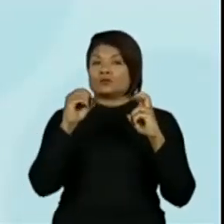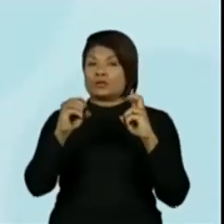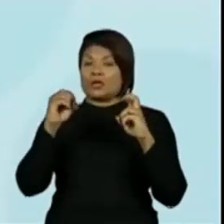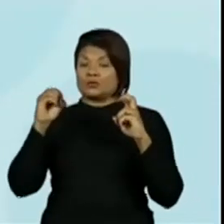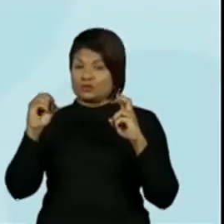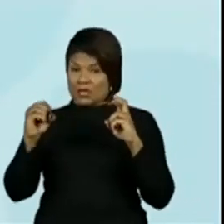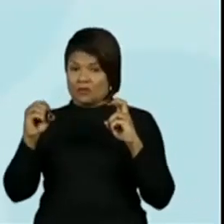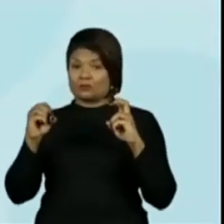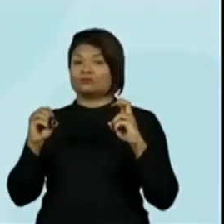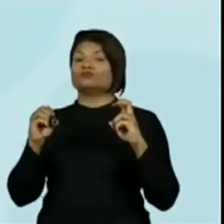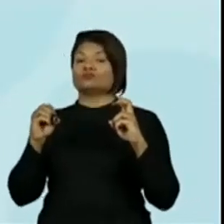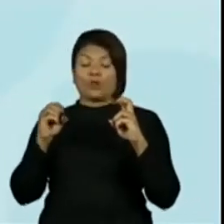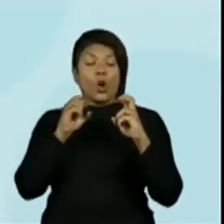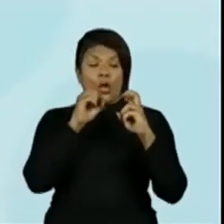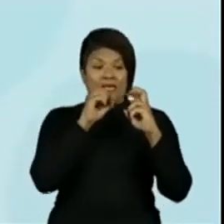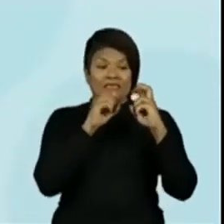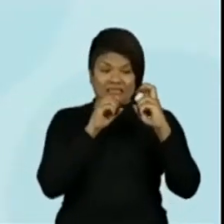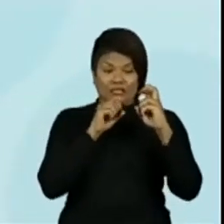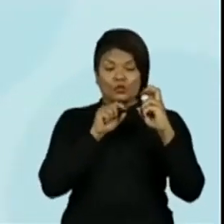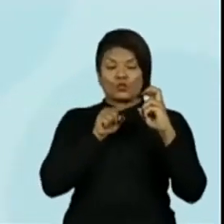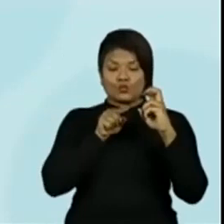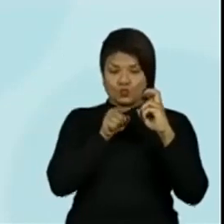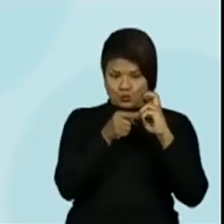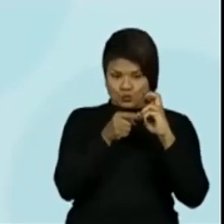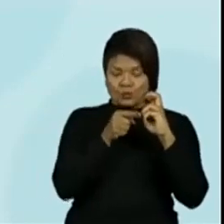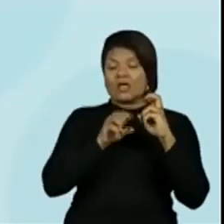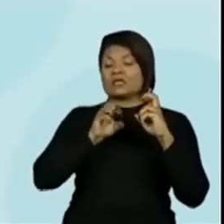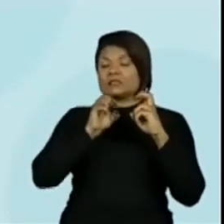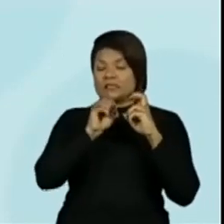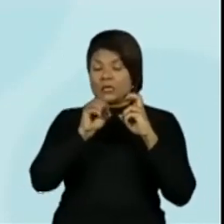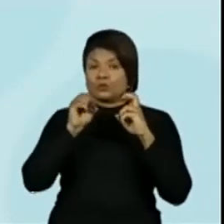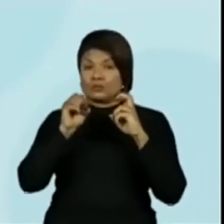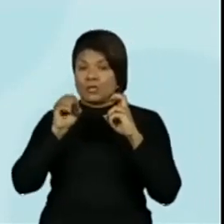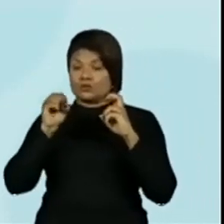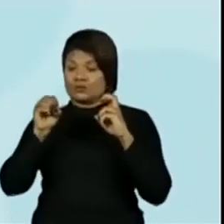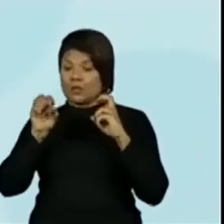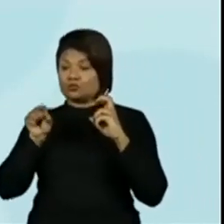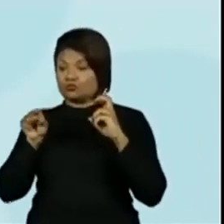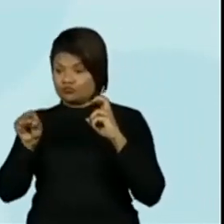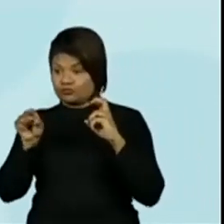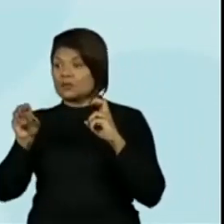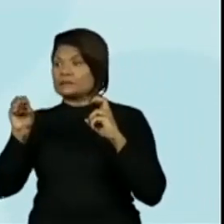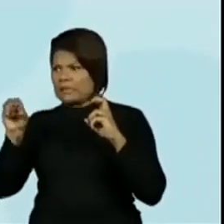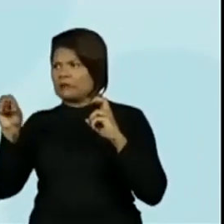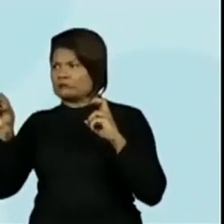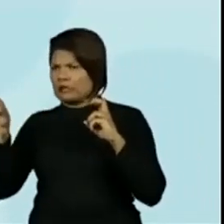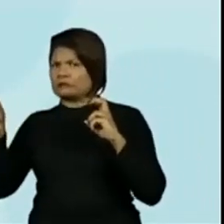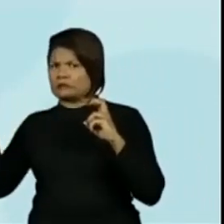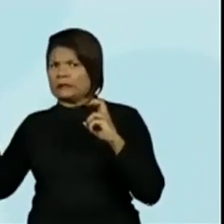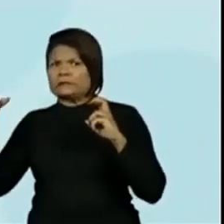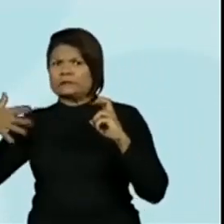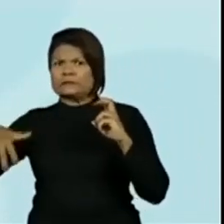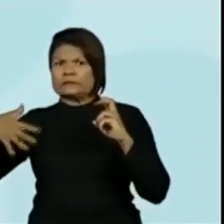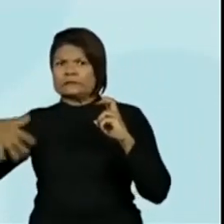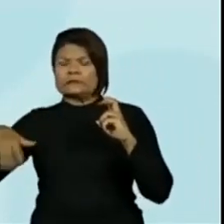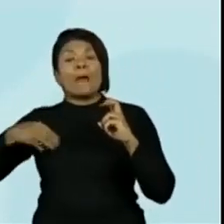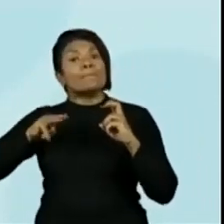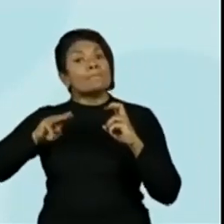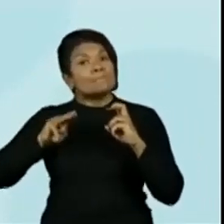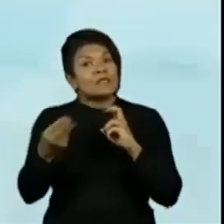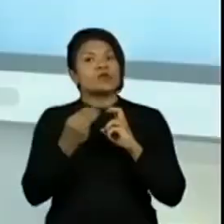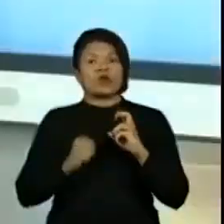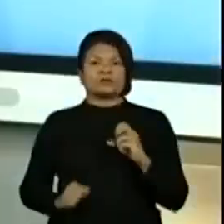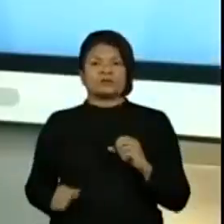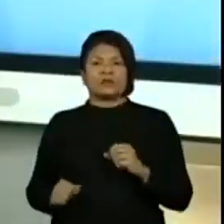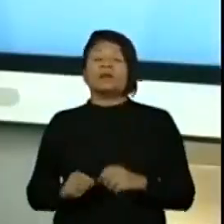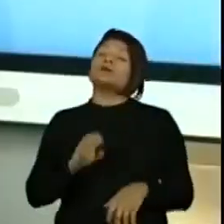Nesse caso, eu tenho novamente 5, só que agora são milhões. Uma coisa bem importante que você